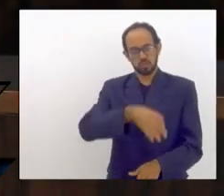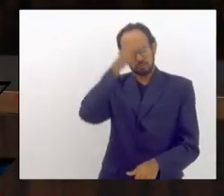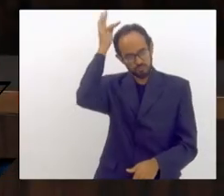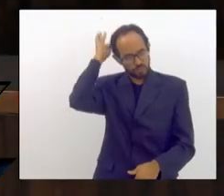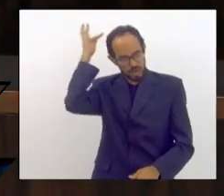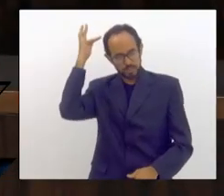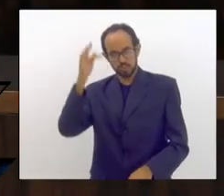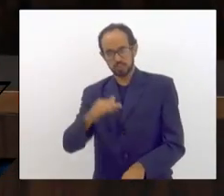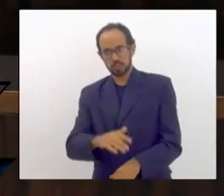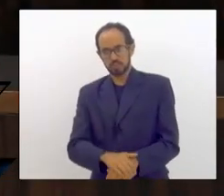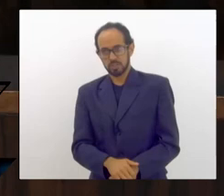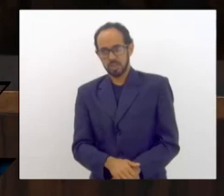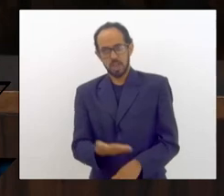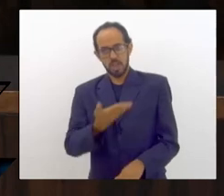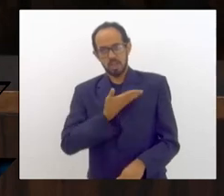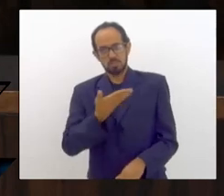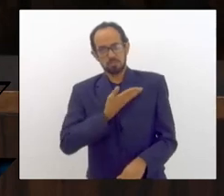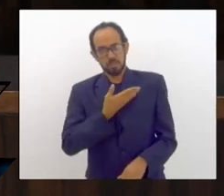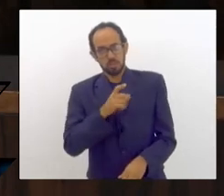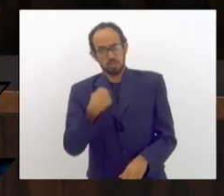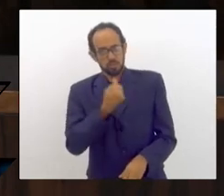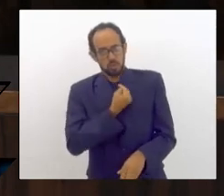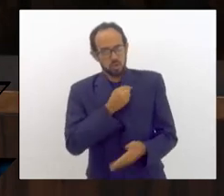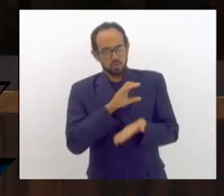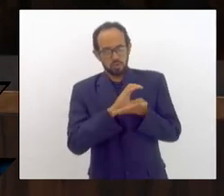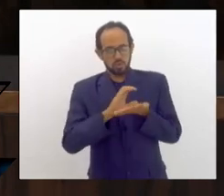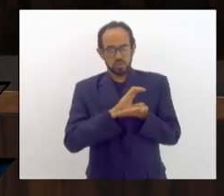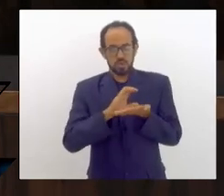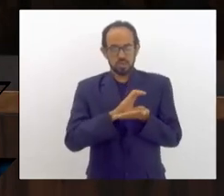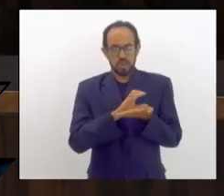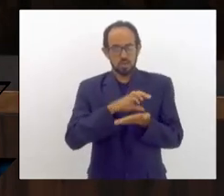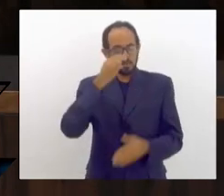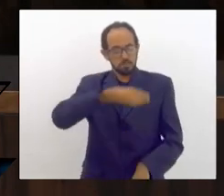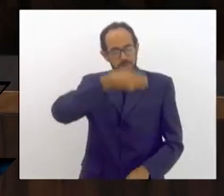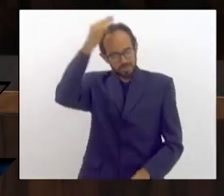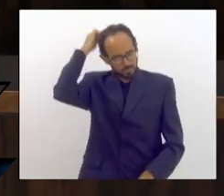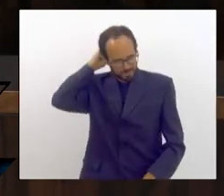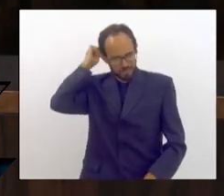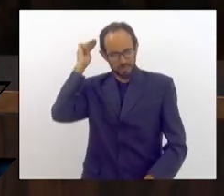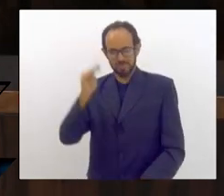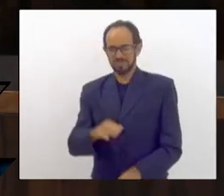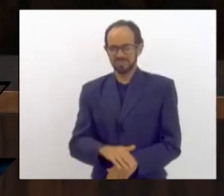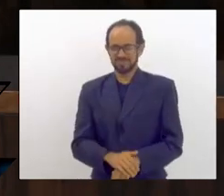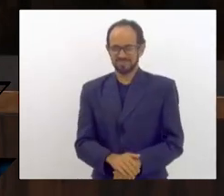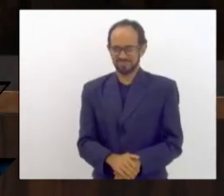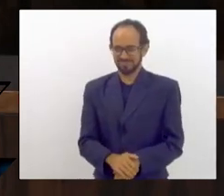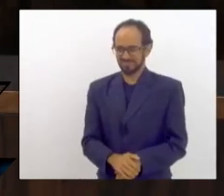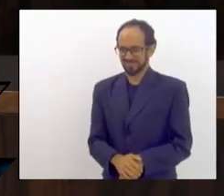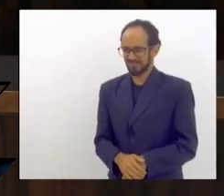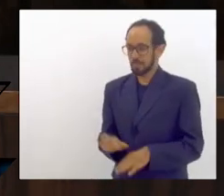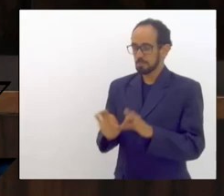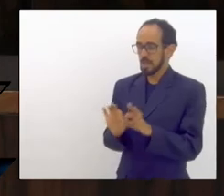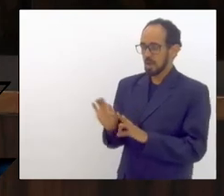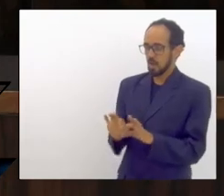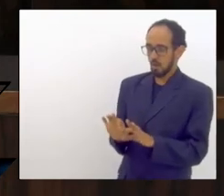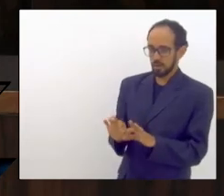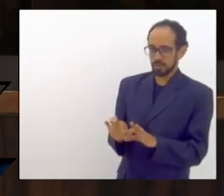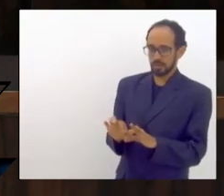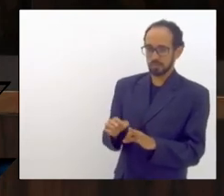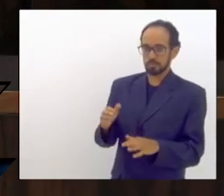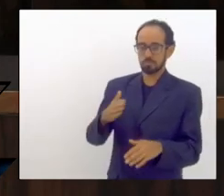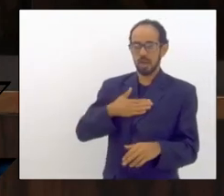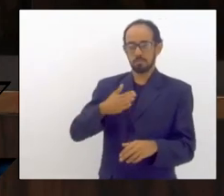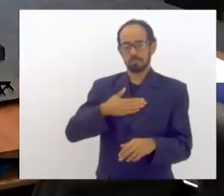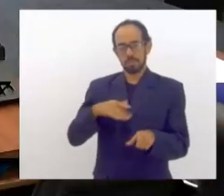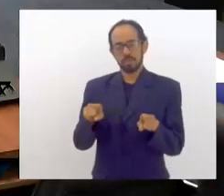Nosso amigo do nosso conselheiro, Márcio Pacheco. Você sabe, pela ordem, presidente, é uma honra também,